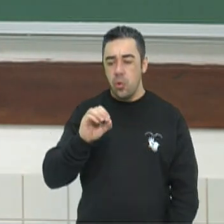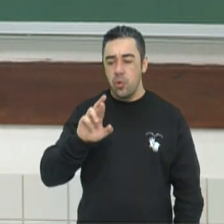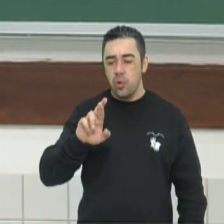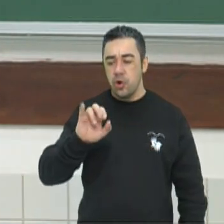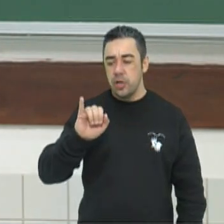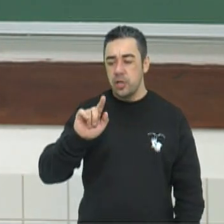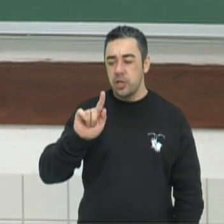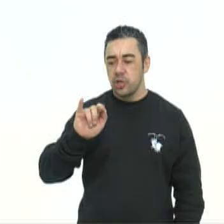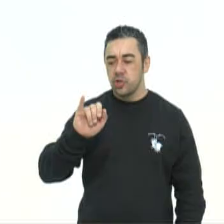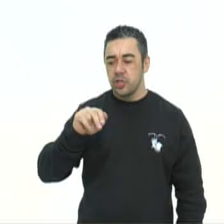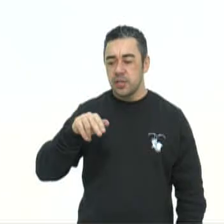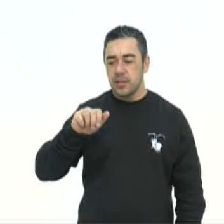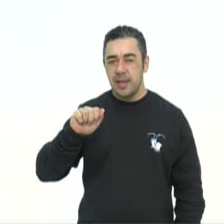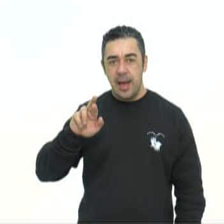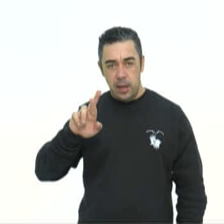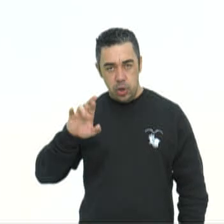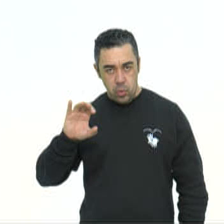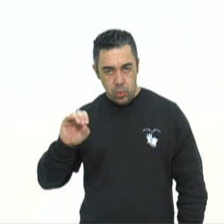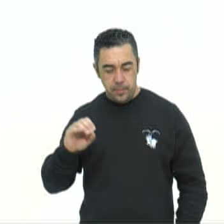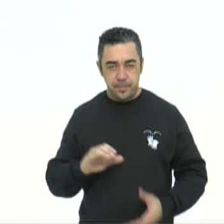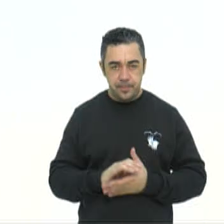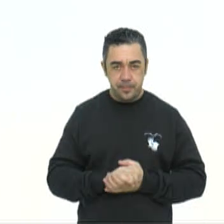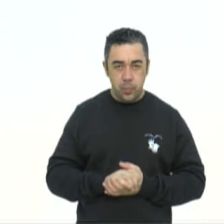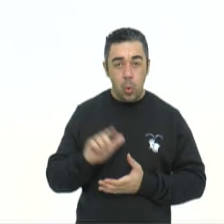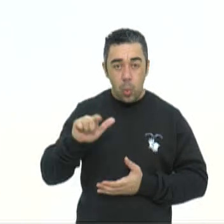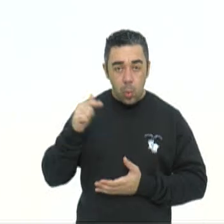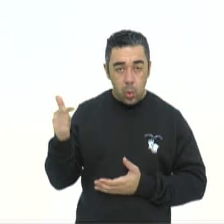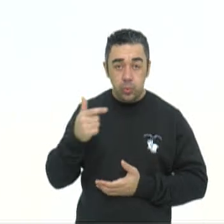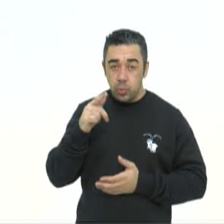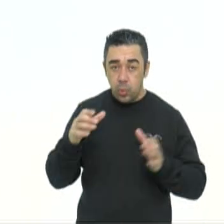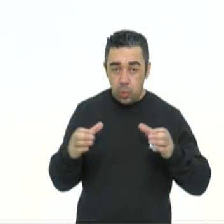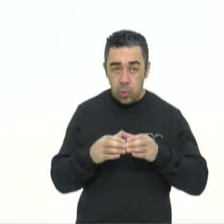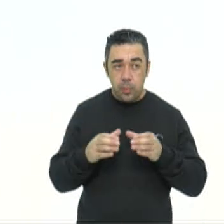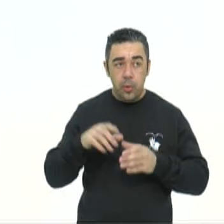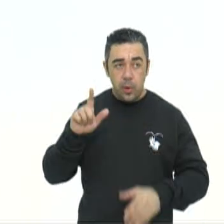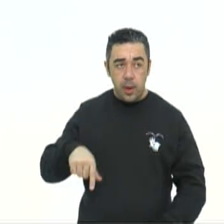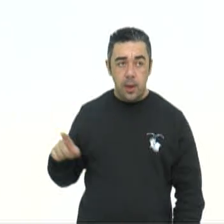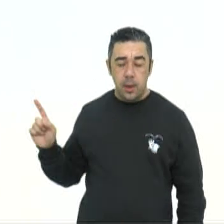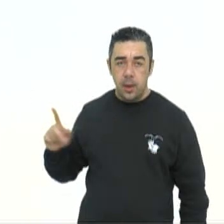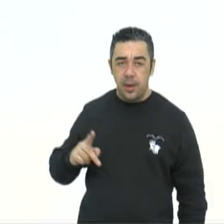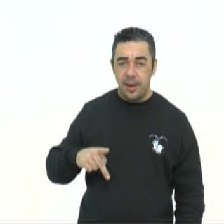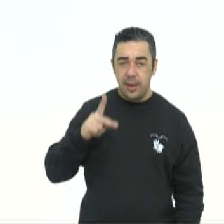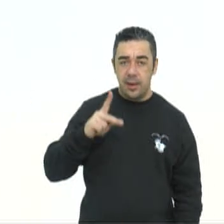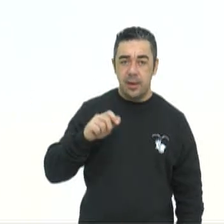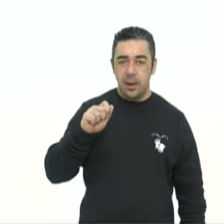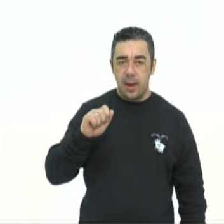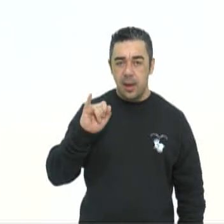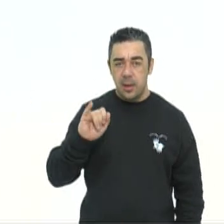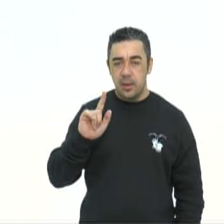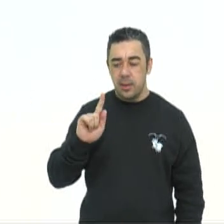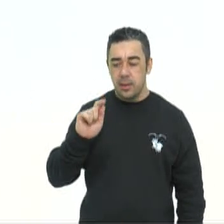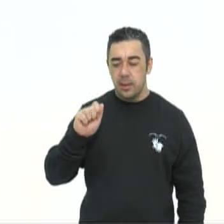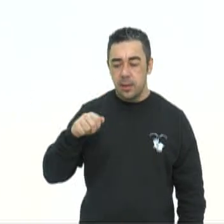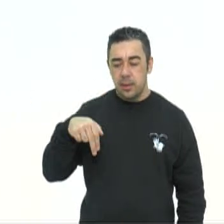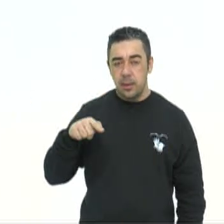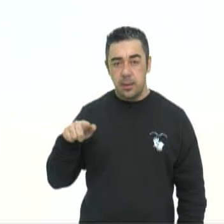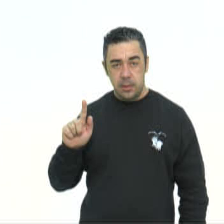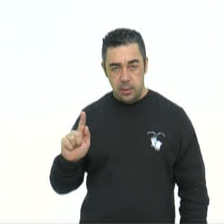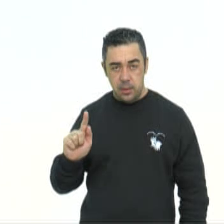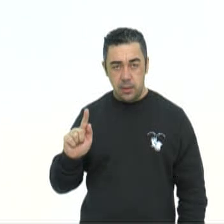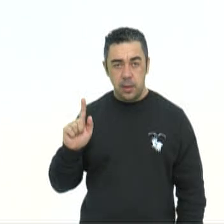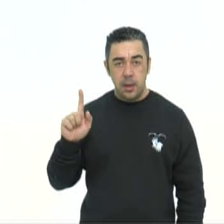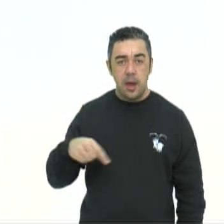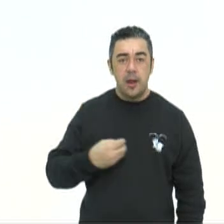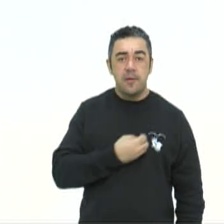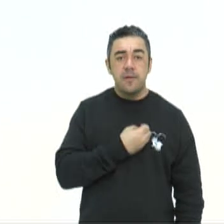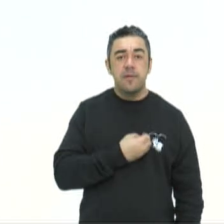Prosseguindo, um outro povo foram os Caigangue, tá? Os Caigangues, eles habitavam a